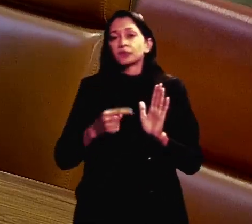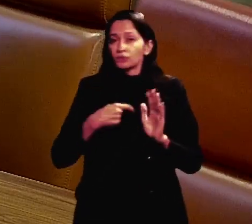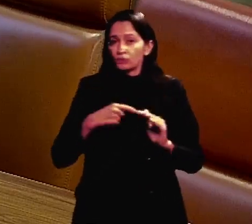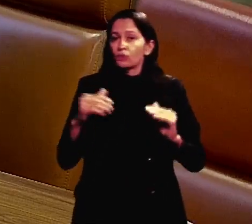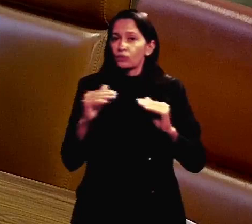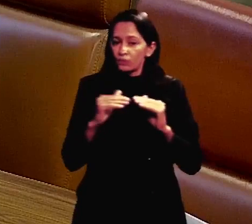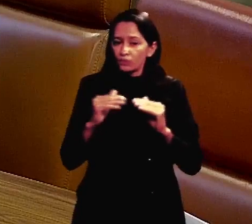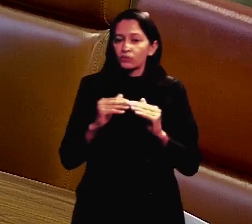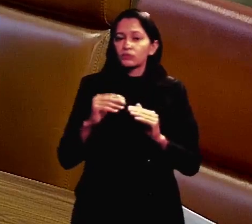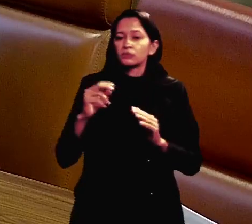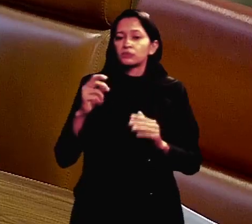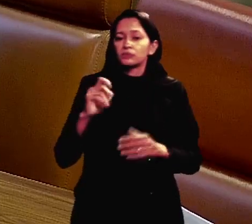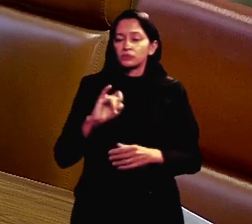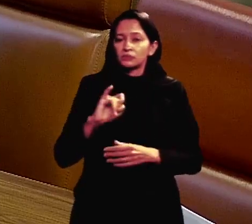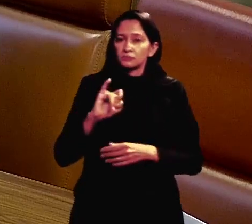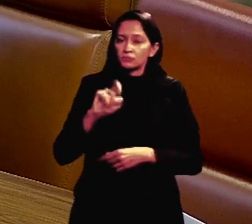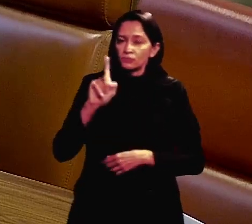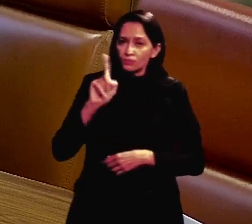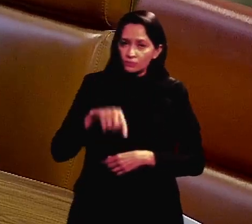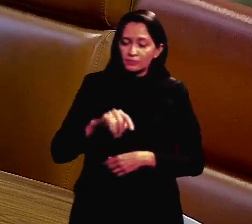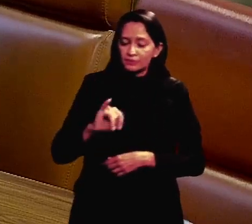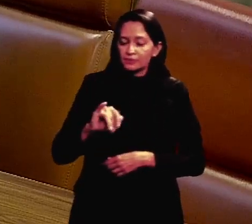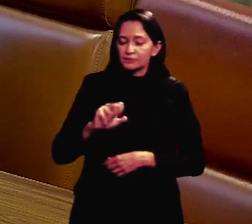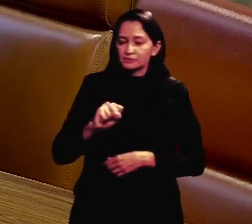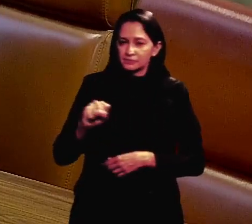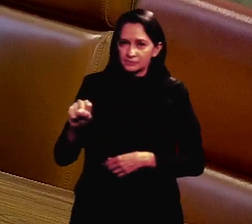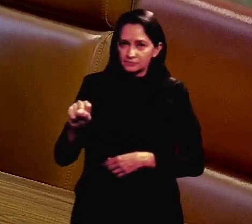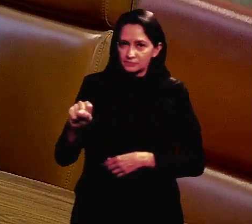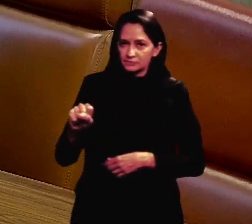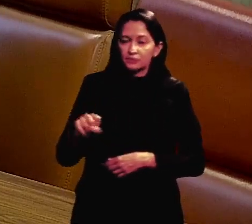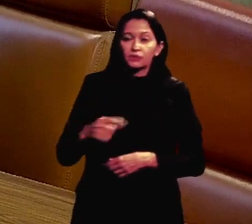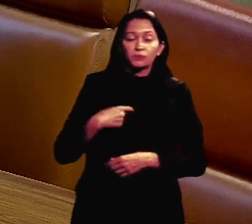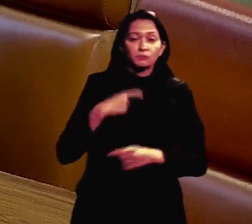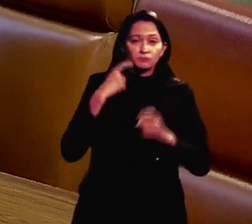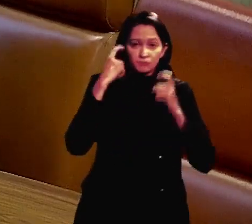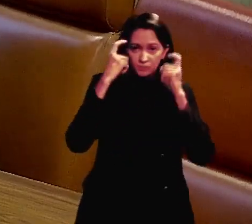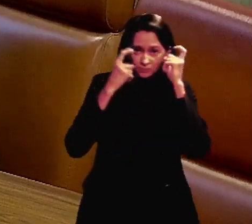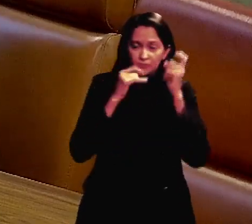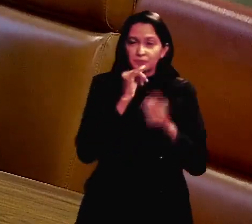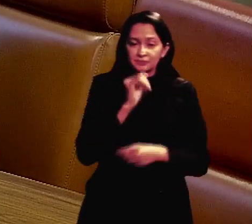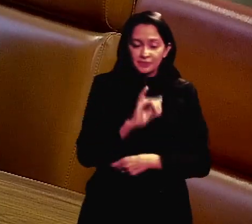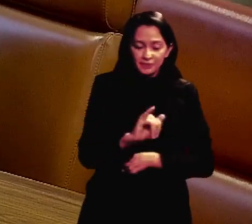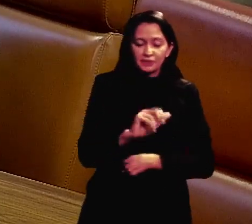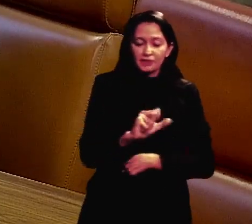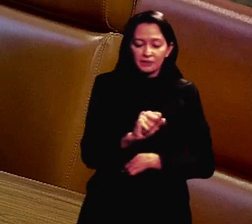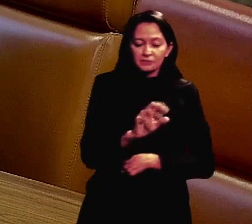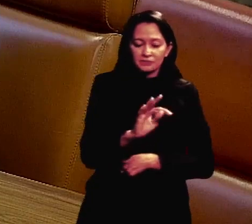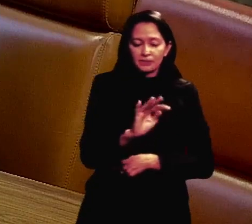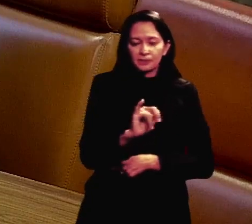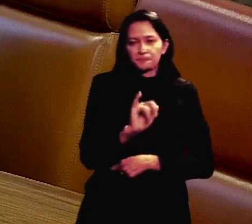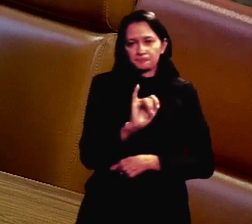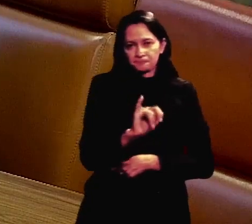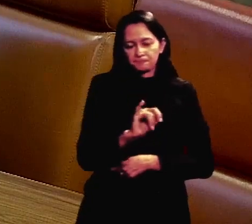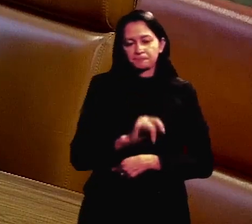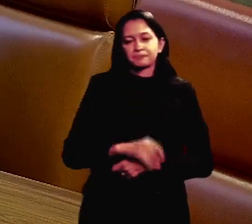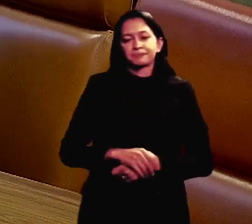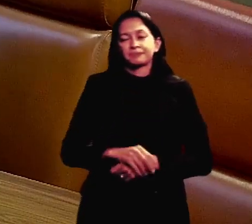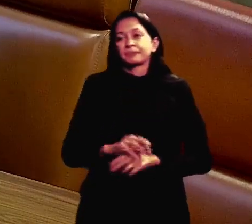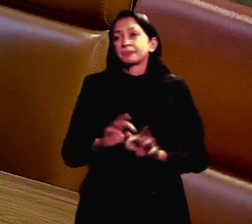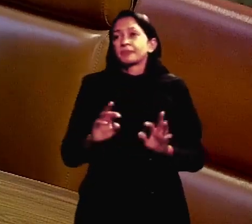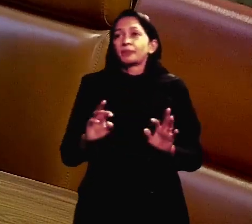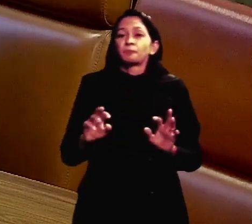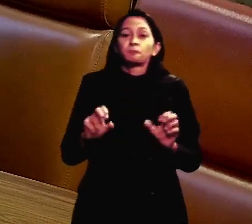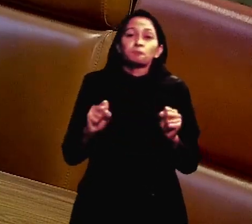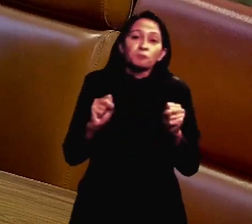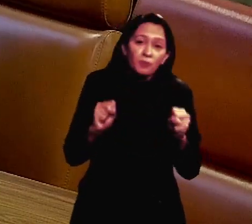favor do ISS. Eu estou mais preocupado é com o ISTI, porque pode acontecer, não é que